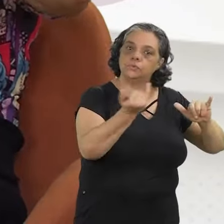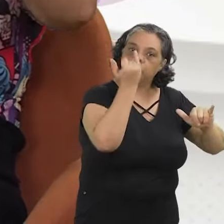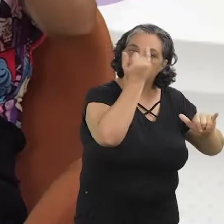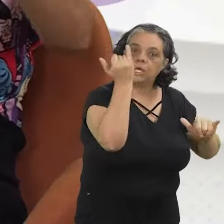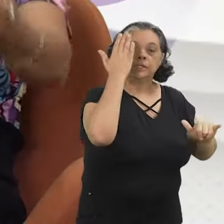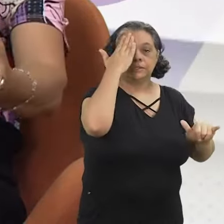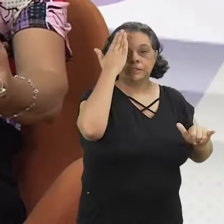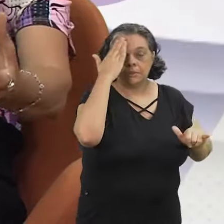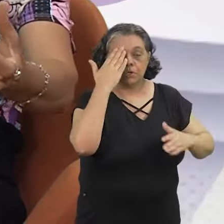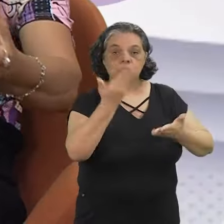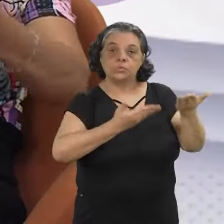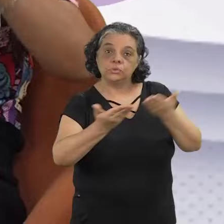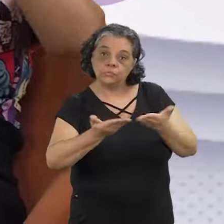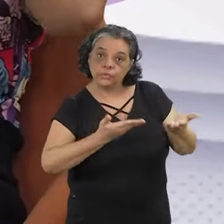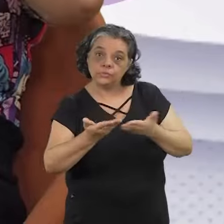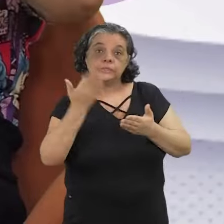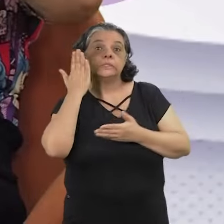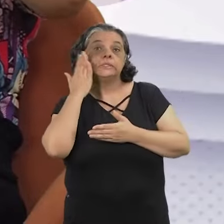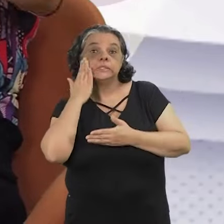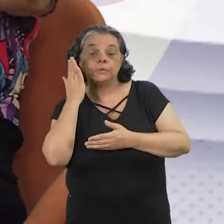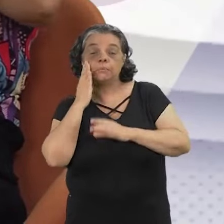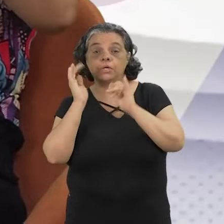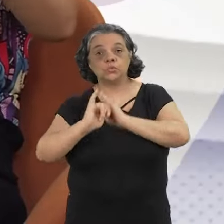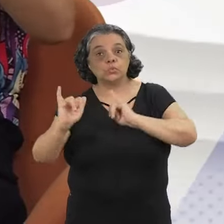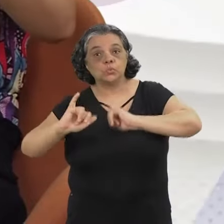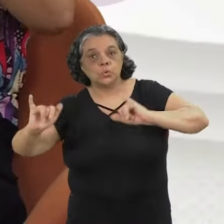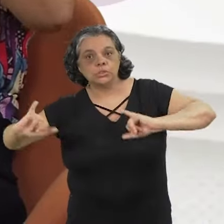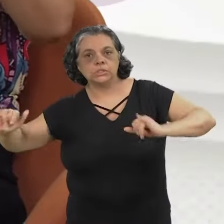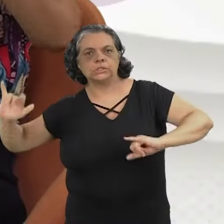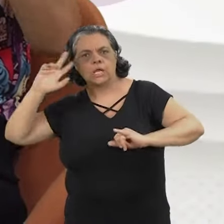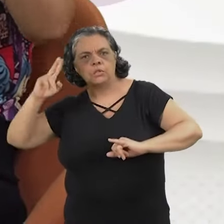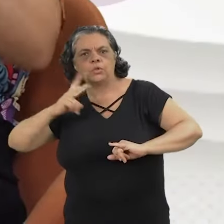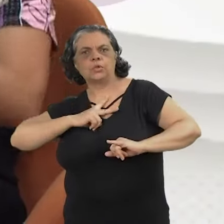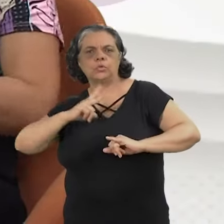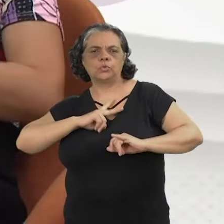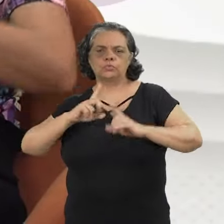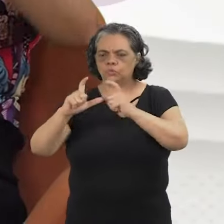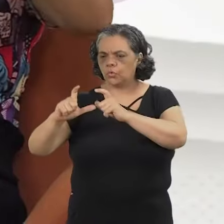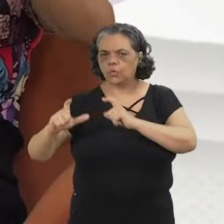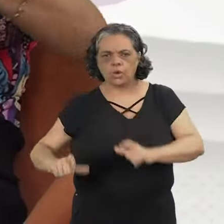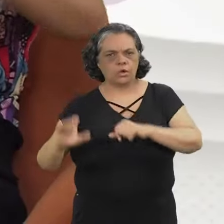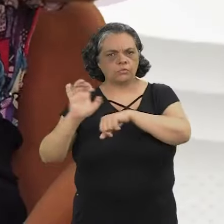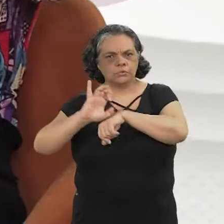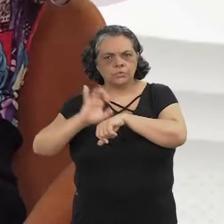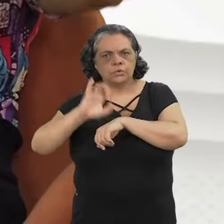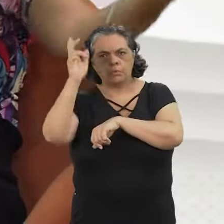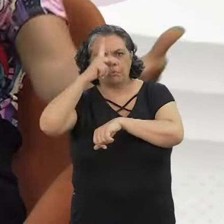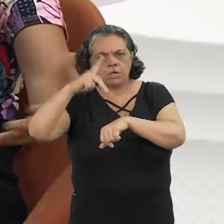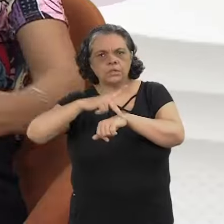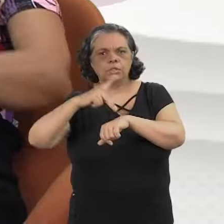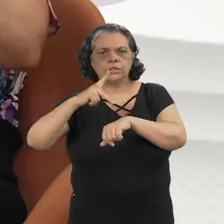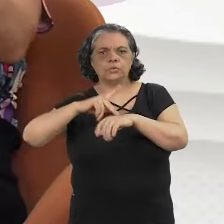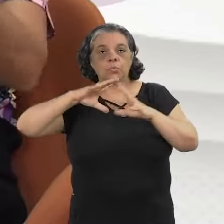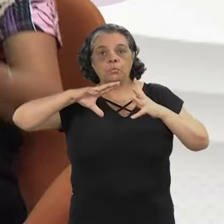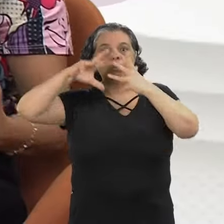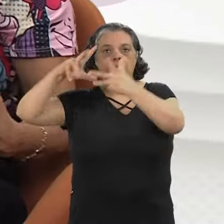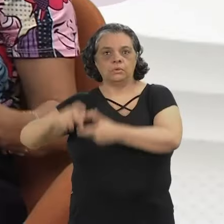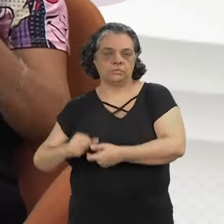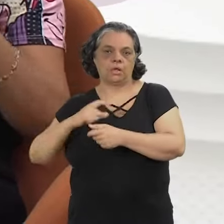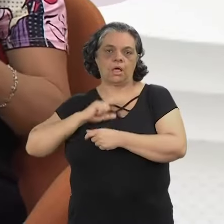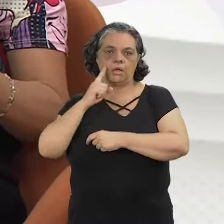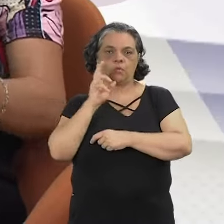importantes saber dos serviços saber de notícias que dizem respeito à nossa comunidade ao nosso Estado ao país onde a gente tá o